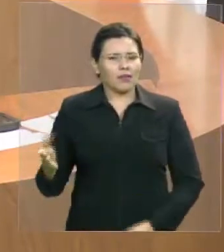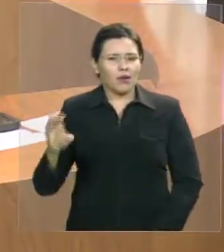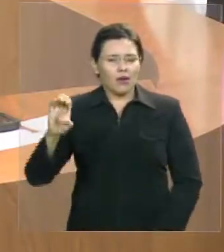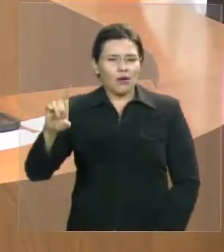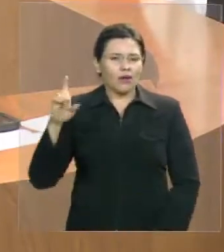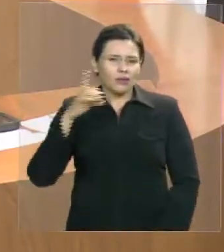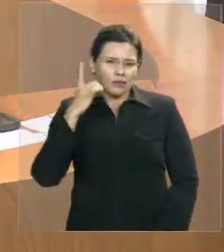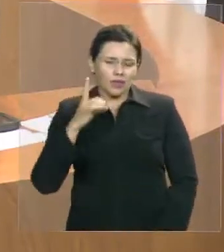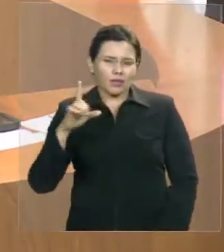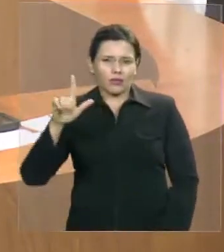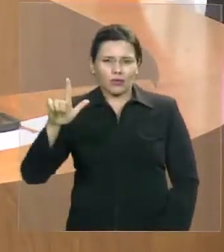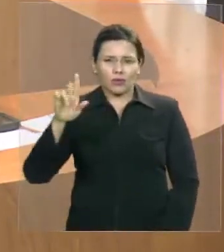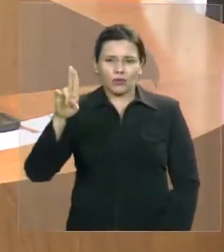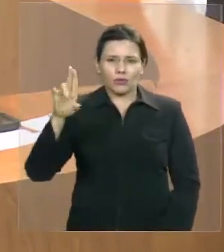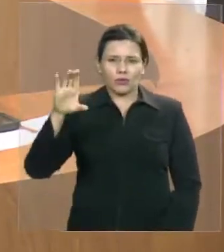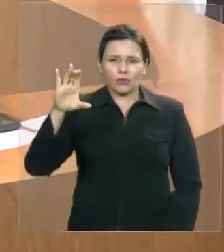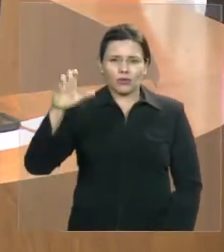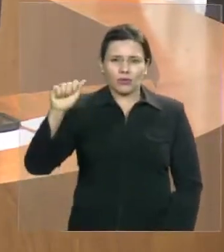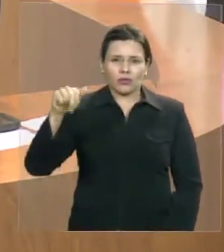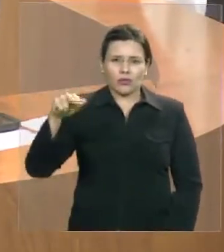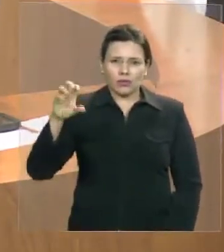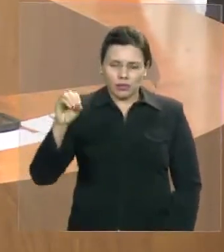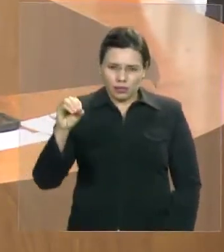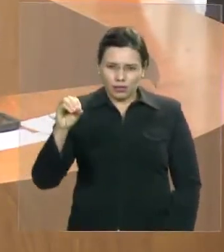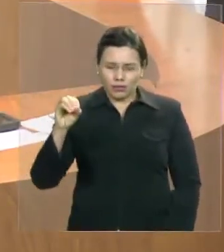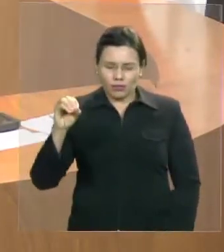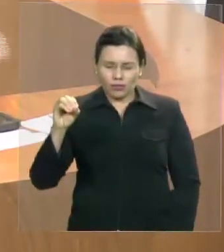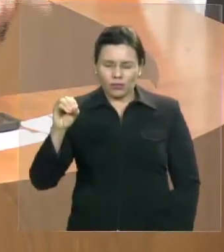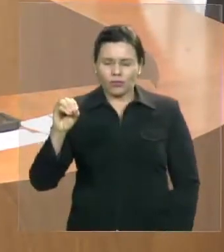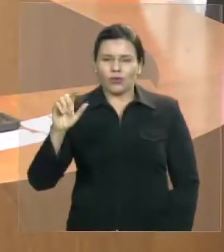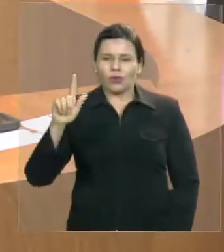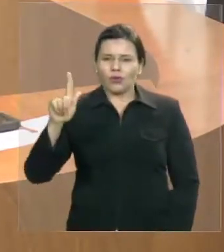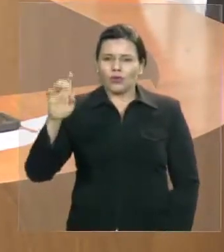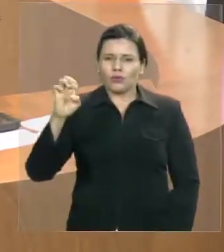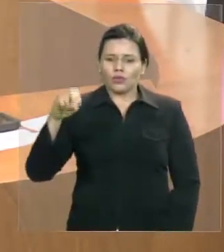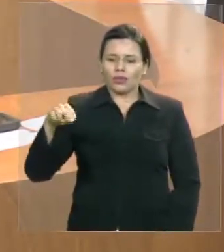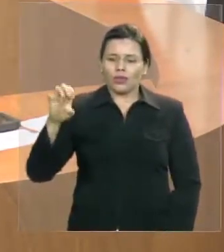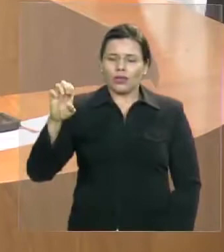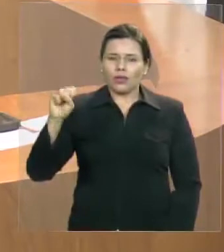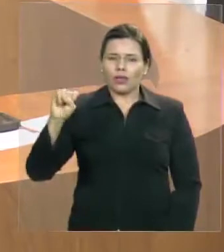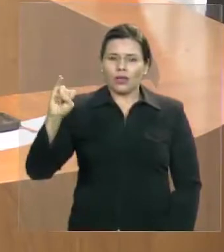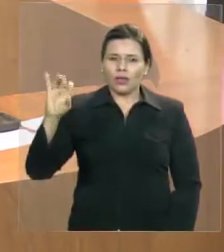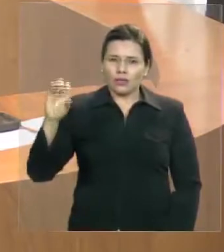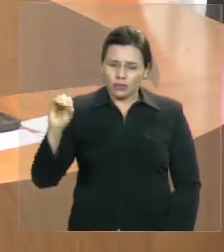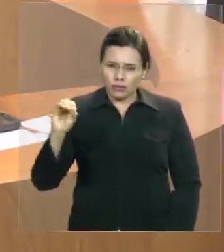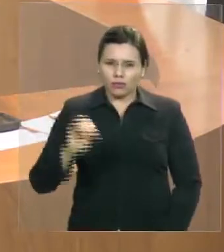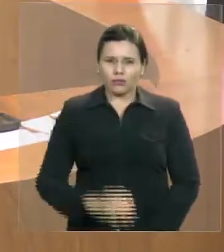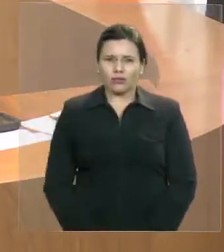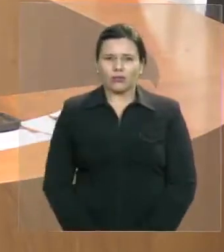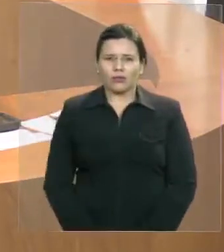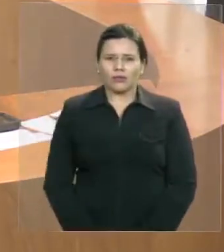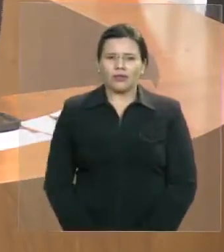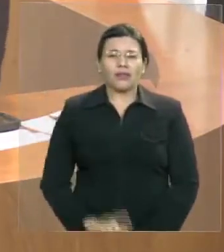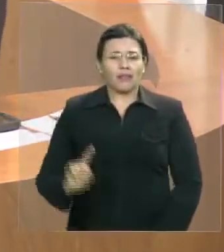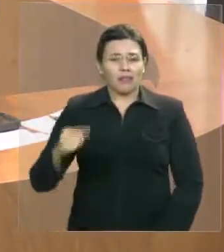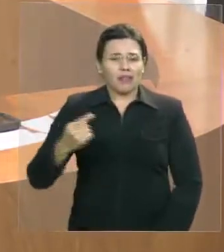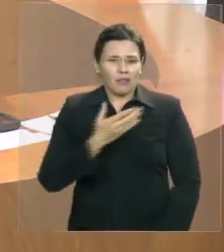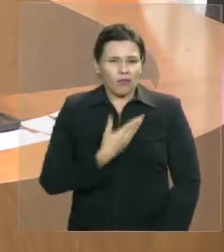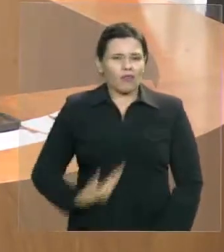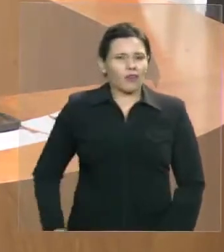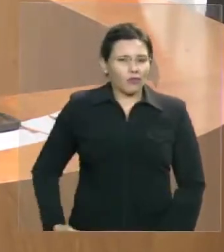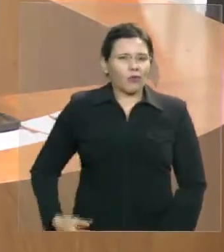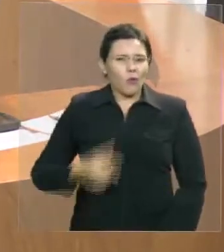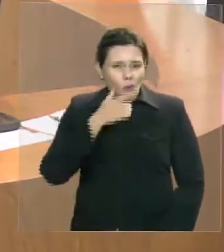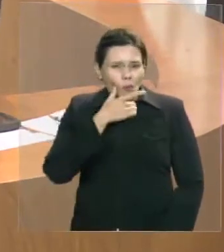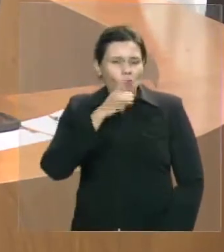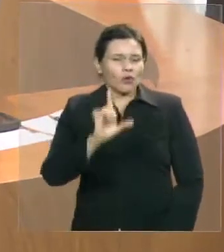pastar. Tchau, Luciano, que aqui o PCdoB tem candidato. Foi humilhado, teve a esposa demitida do